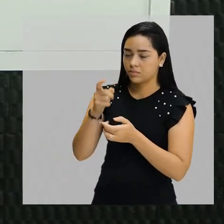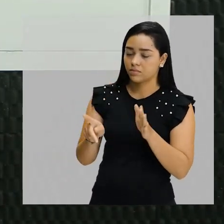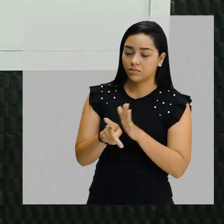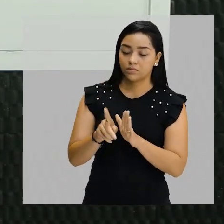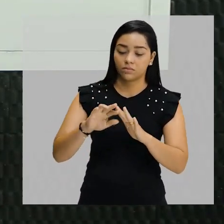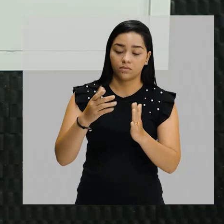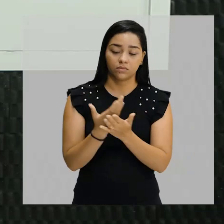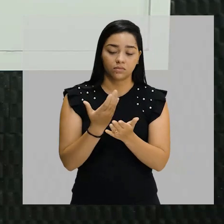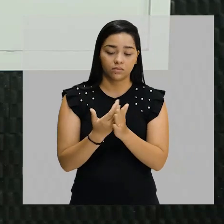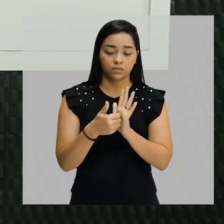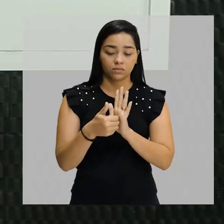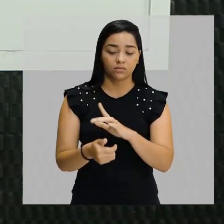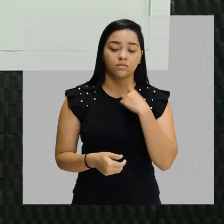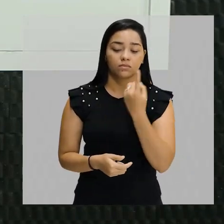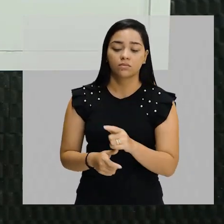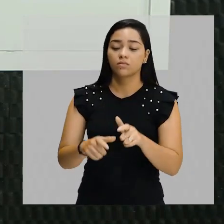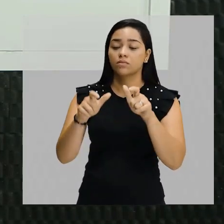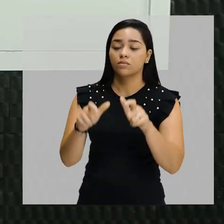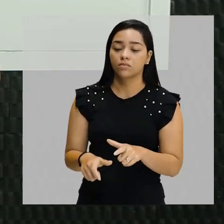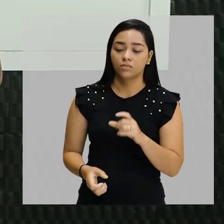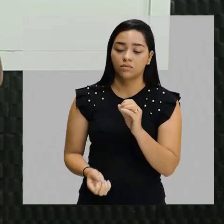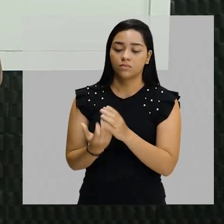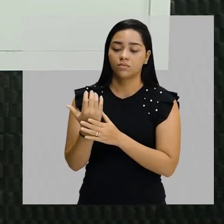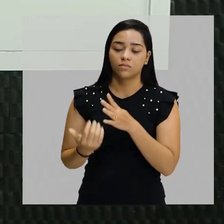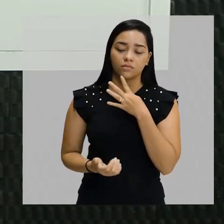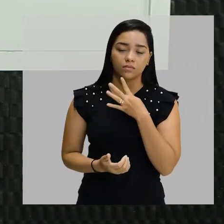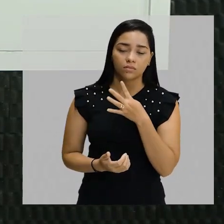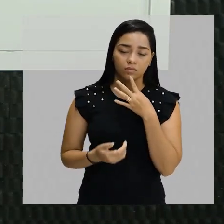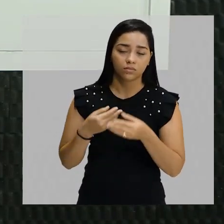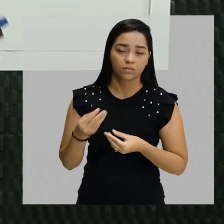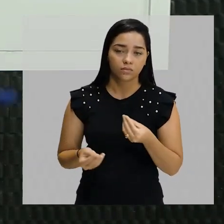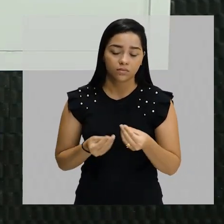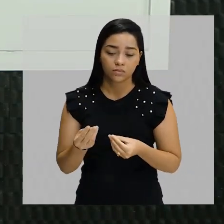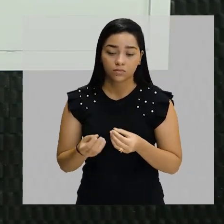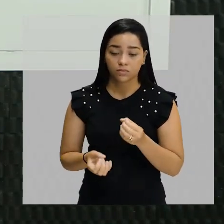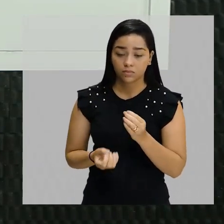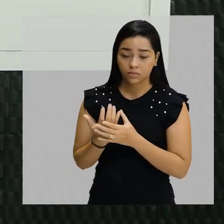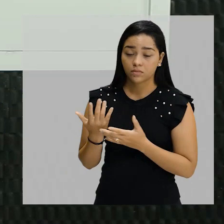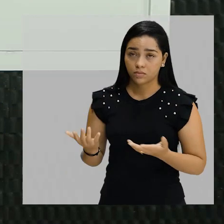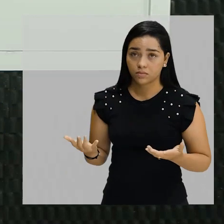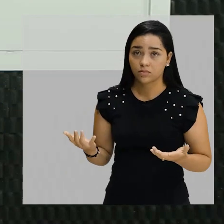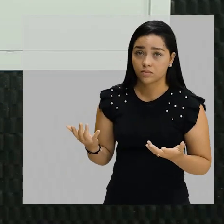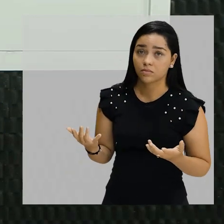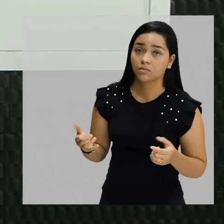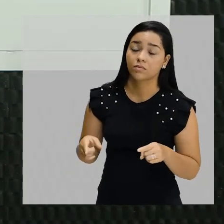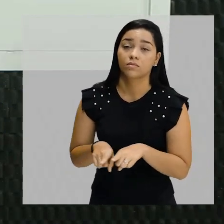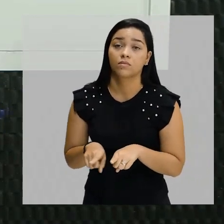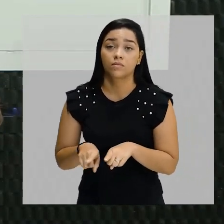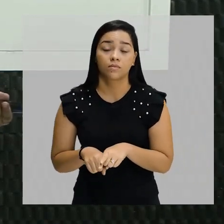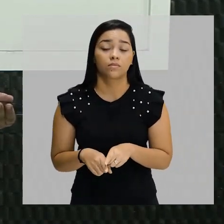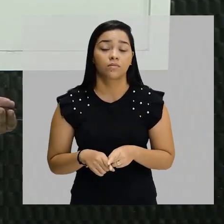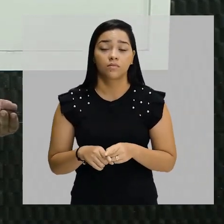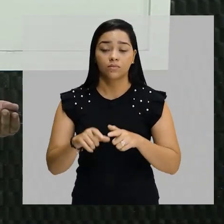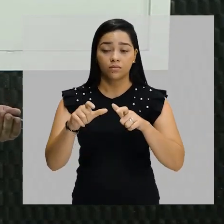é mostrar para nós de onde surge o conhecimento como ele é elaborado certo e o local